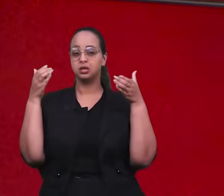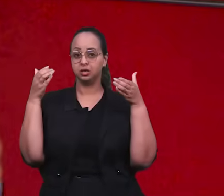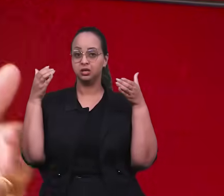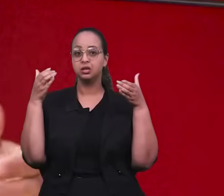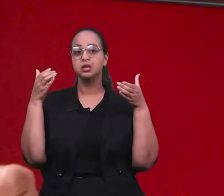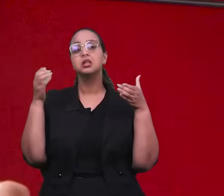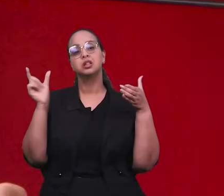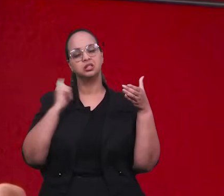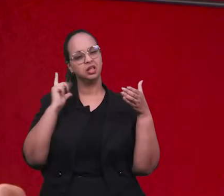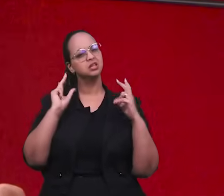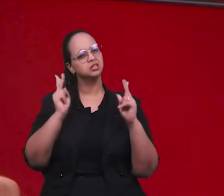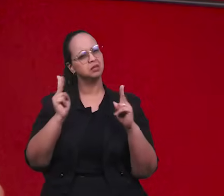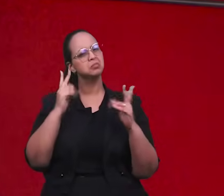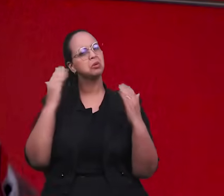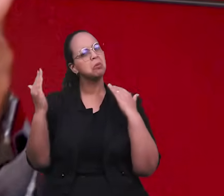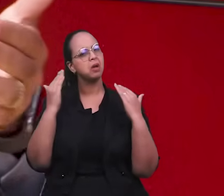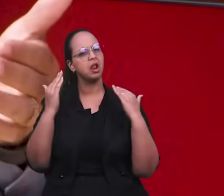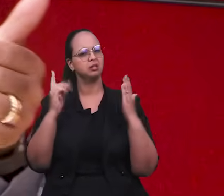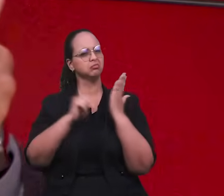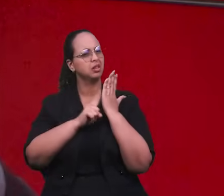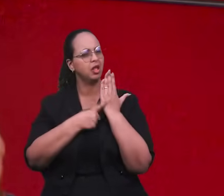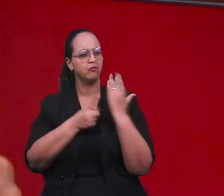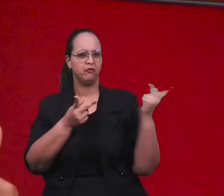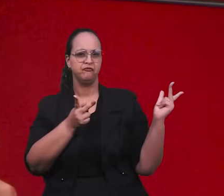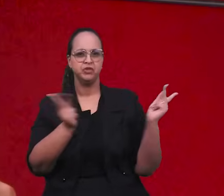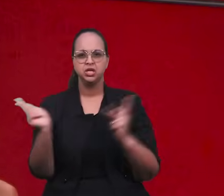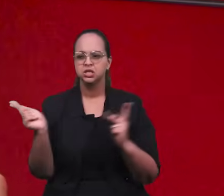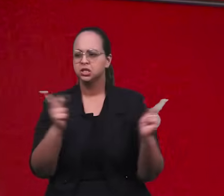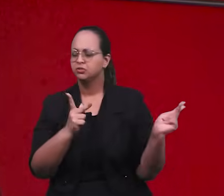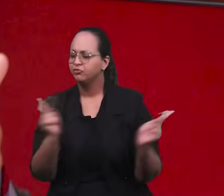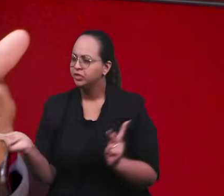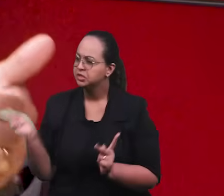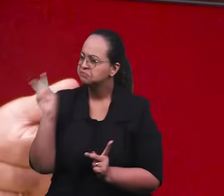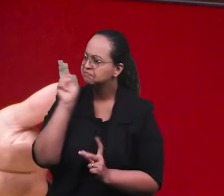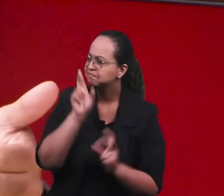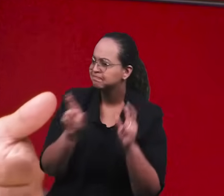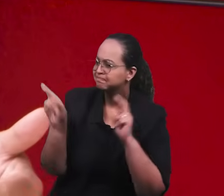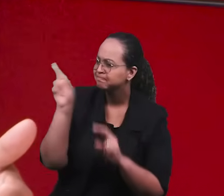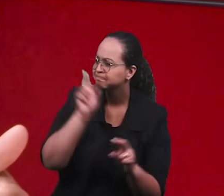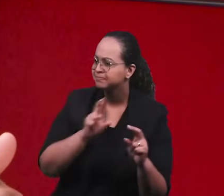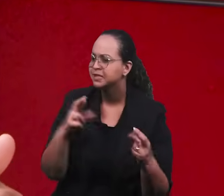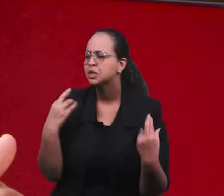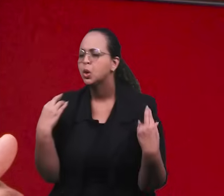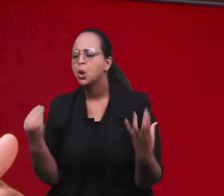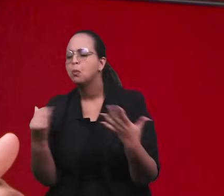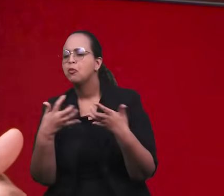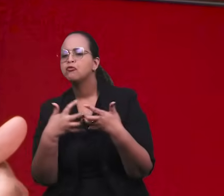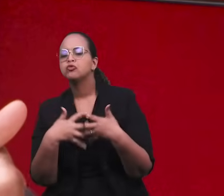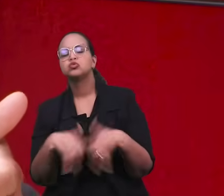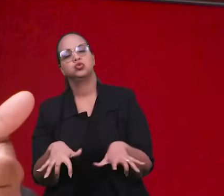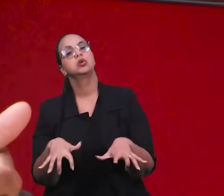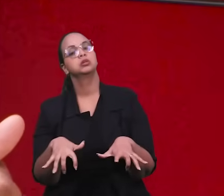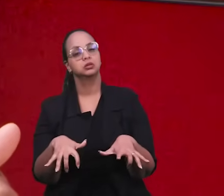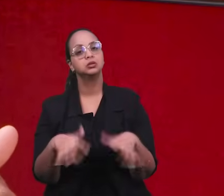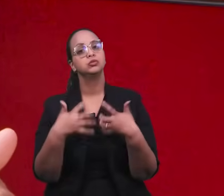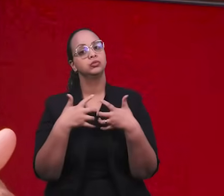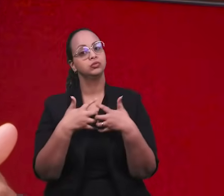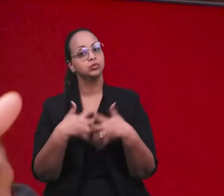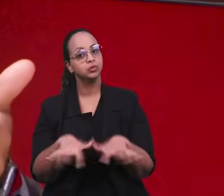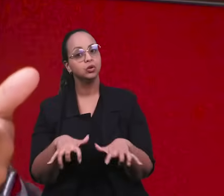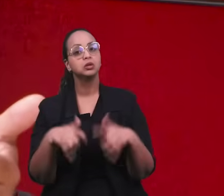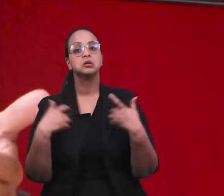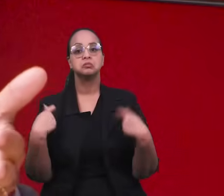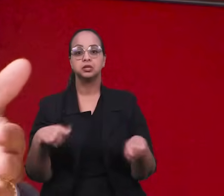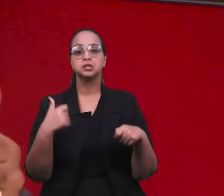tem frequentado a igreja todos os dias, é o visitante que chega na igreja, que o Senhor envia à igreja. E a igreja precisa ter essa malha fina